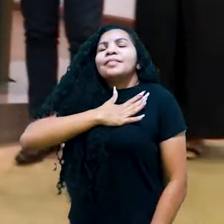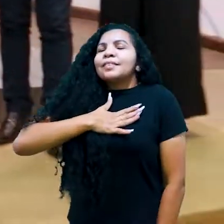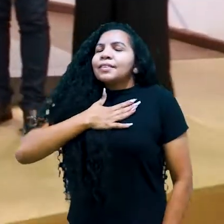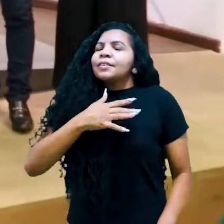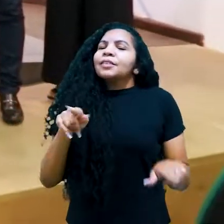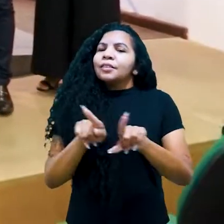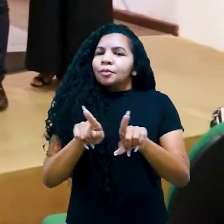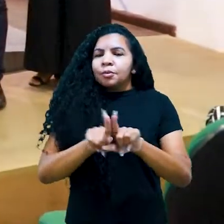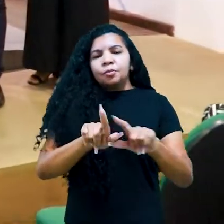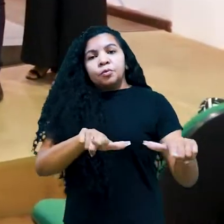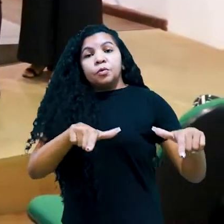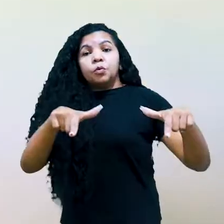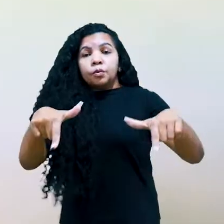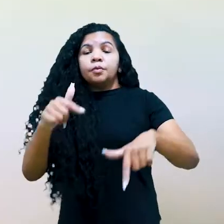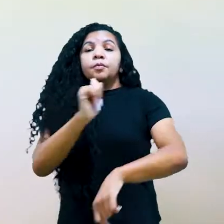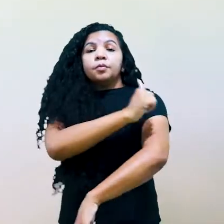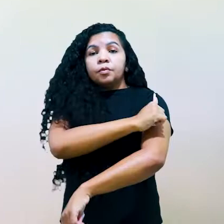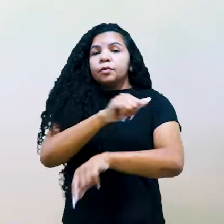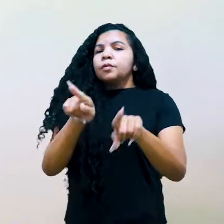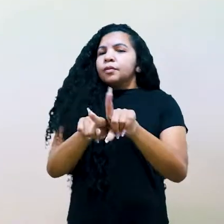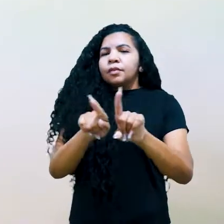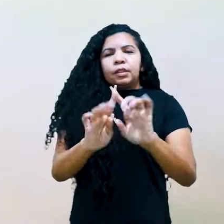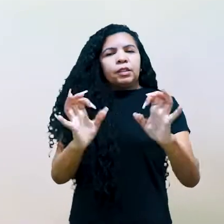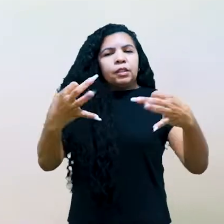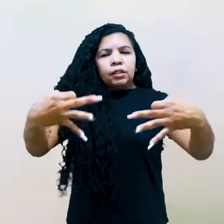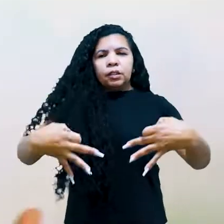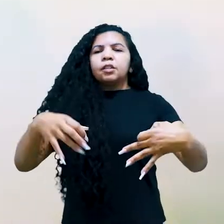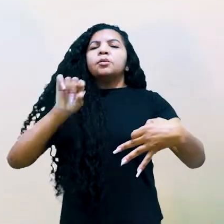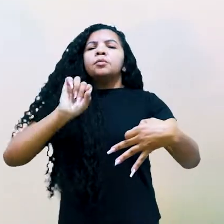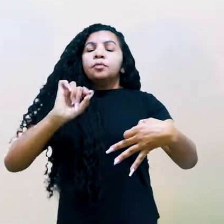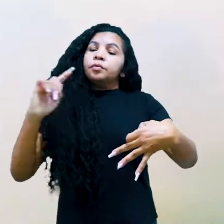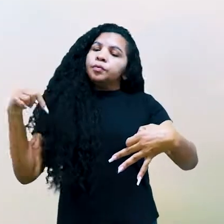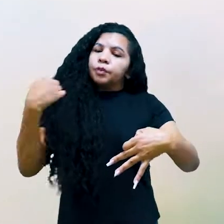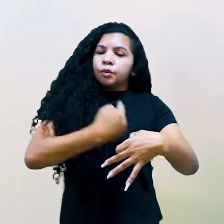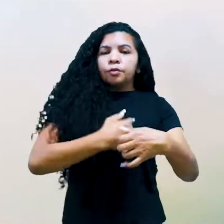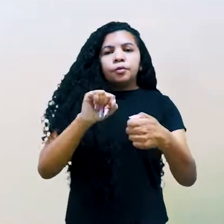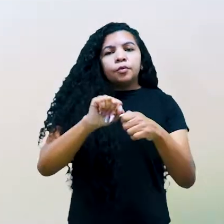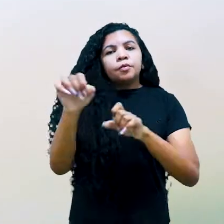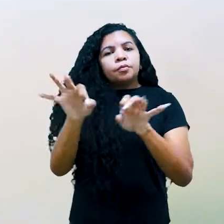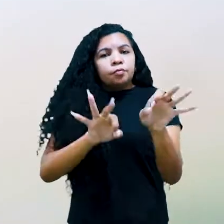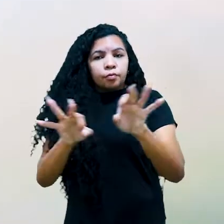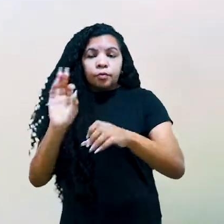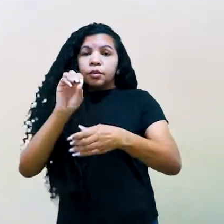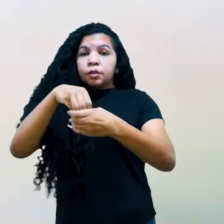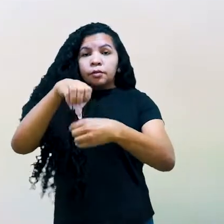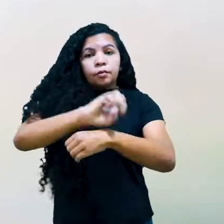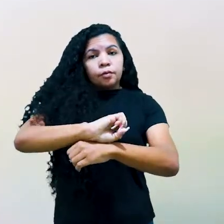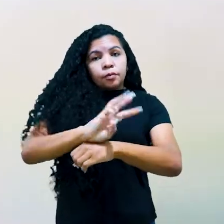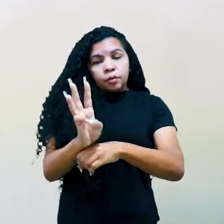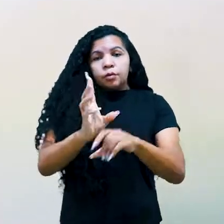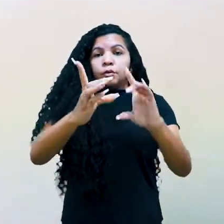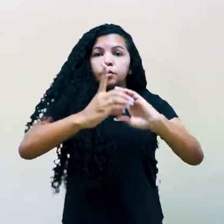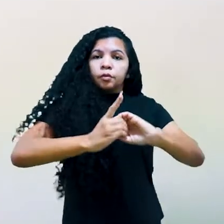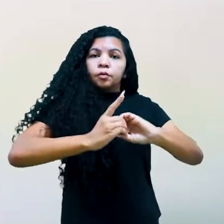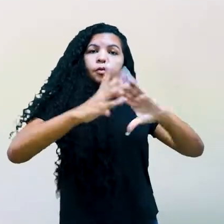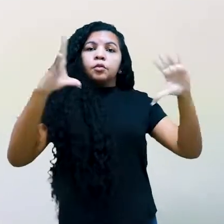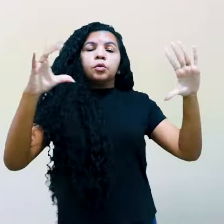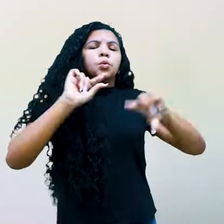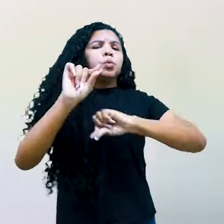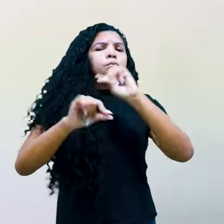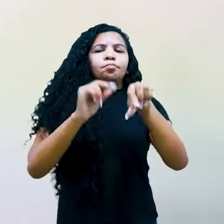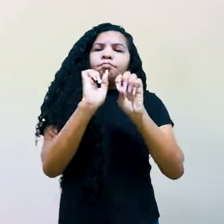Eu acho que isso combina com a certificação dos alunos exatamente a ideia do que nós estamos fazendo na final Emma que é